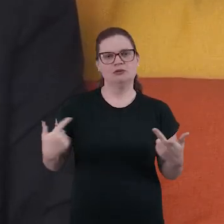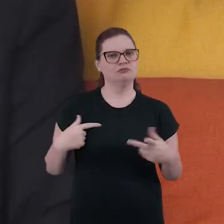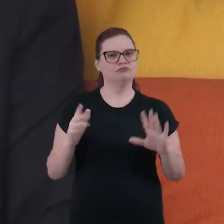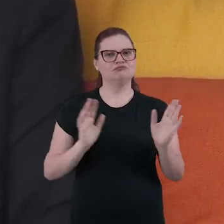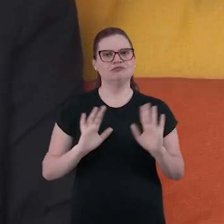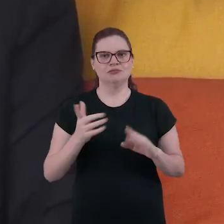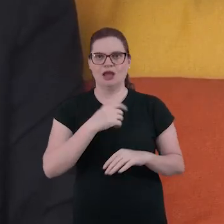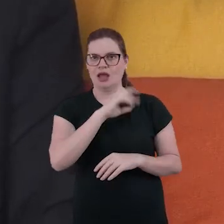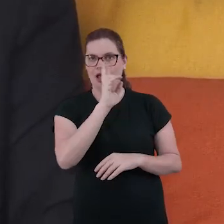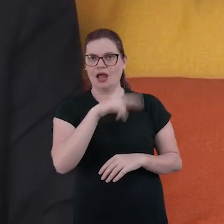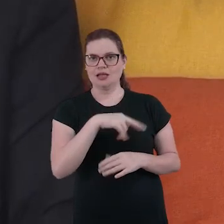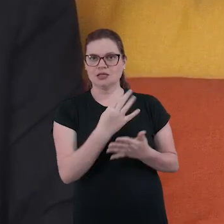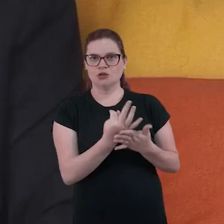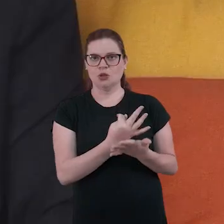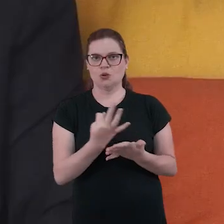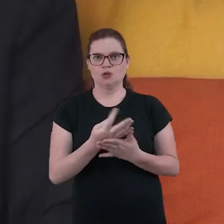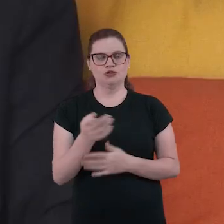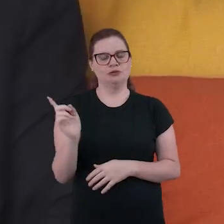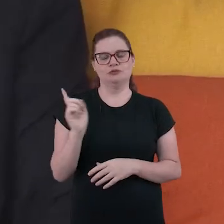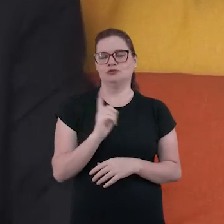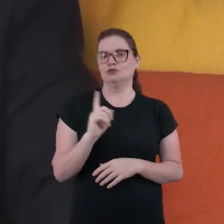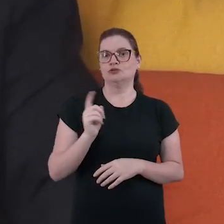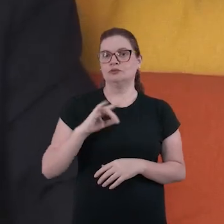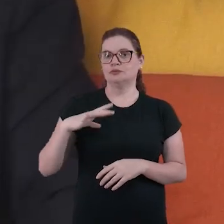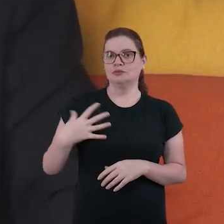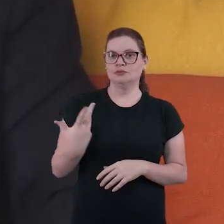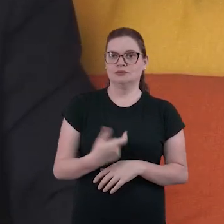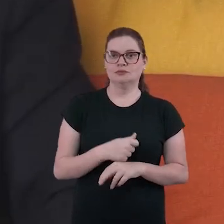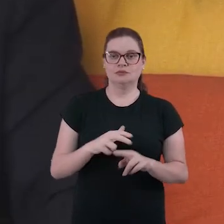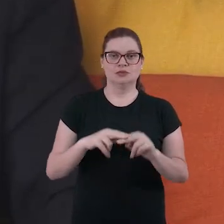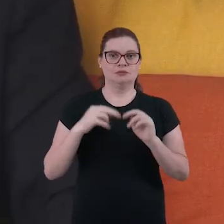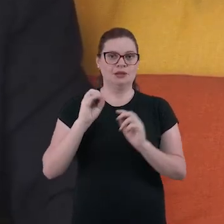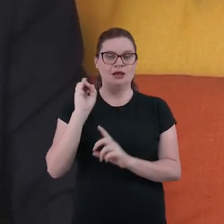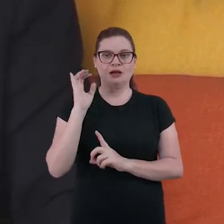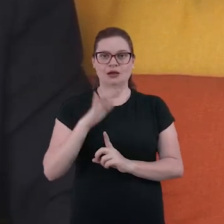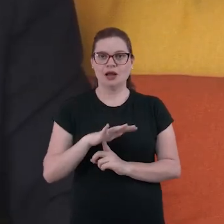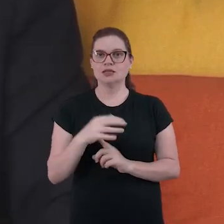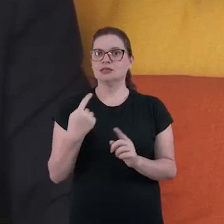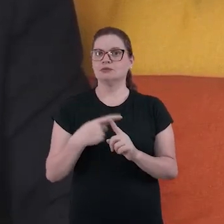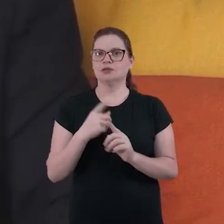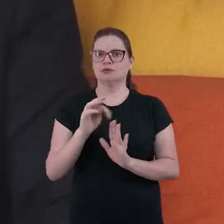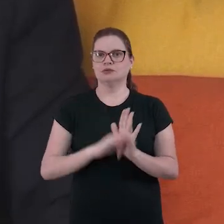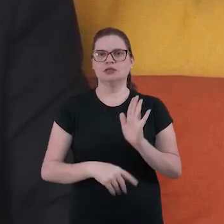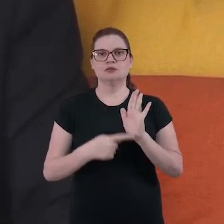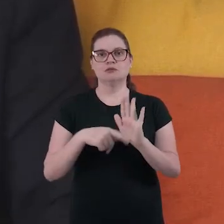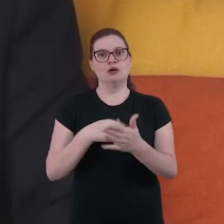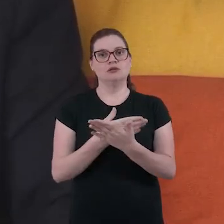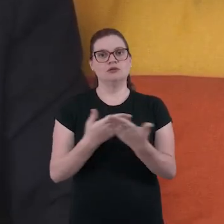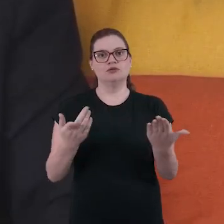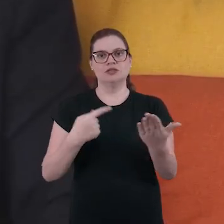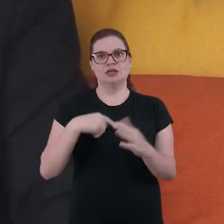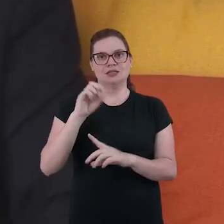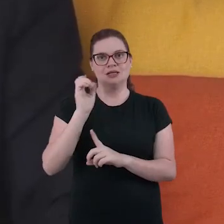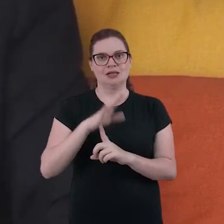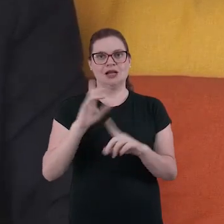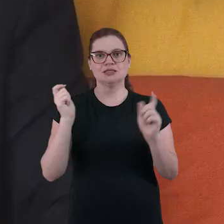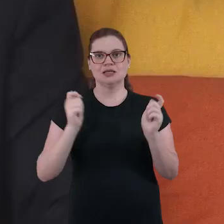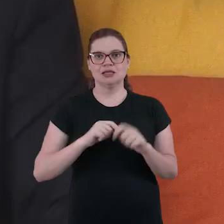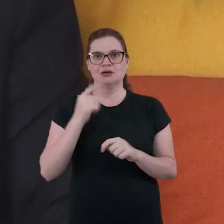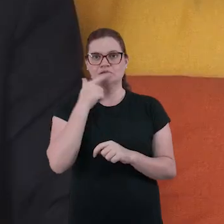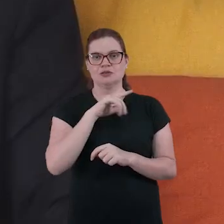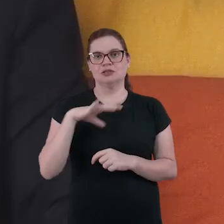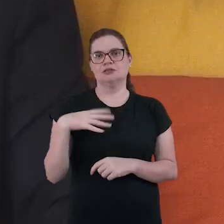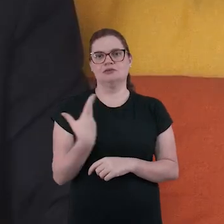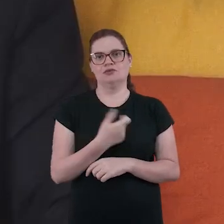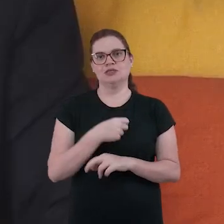razão teológica. A salvação é pela graça. Pela graça sois salvos, por meio da fé.